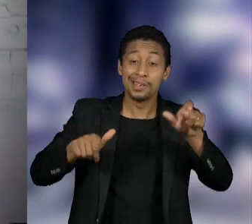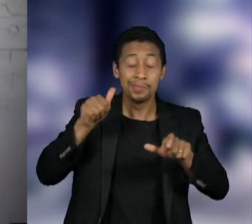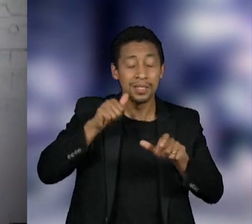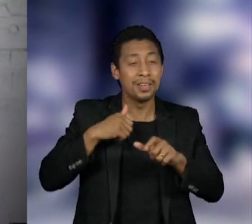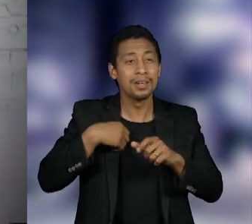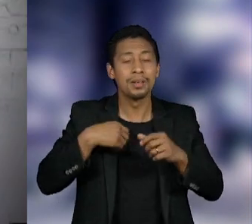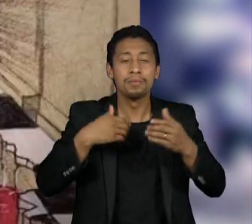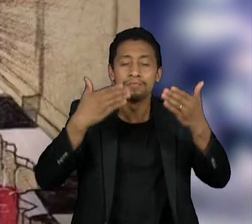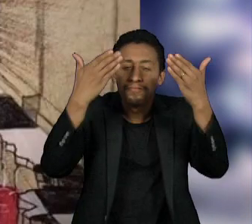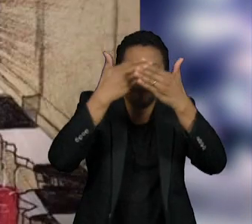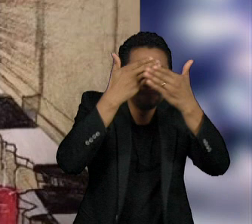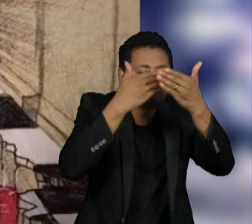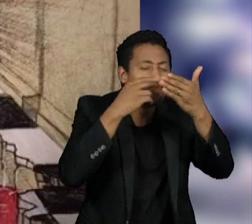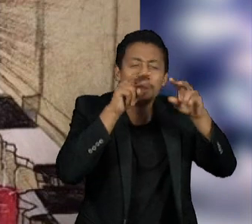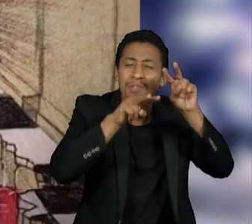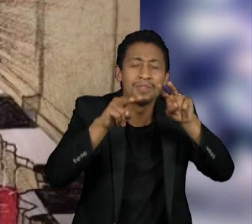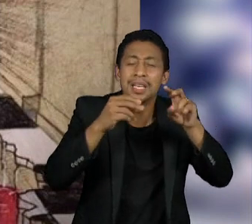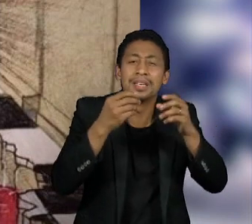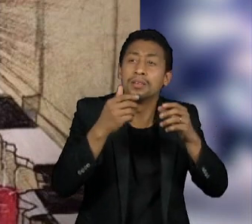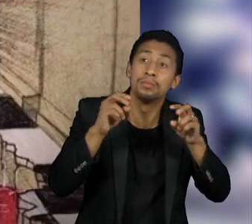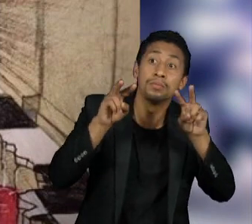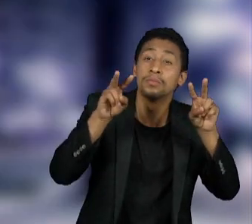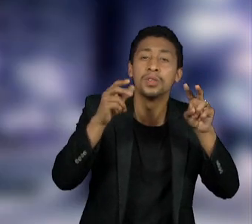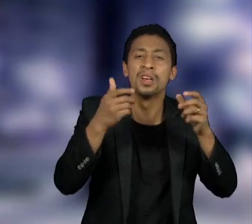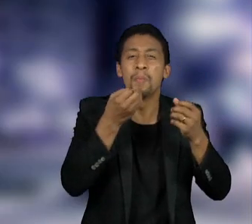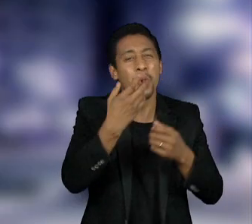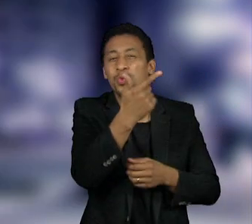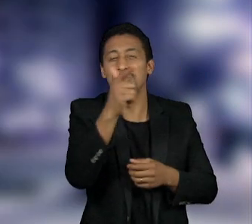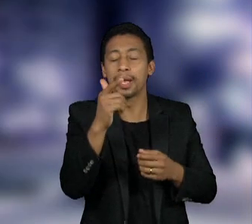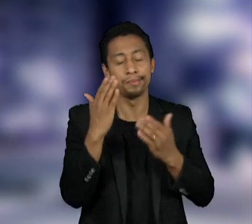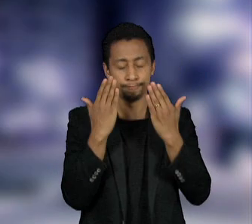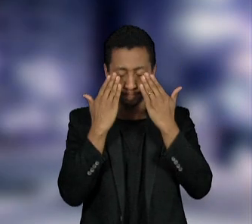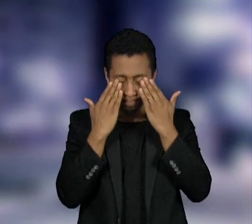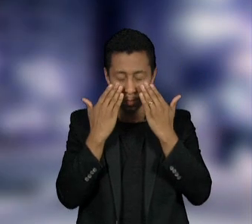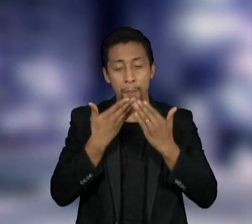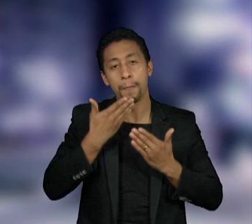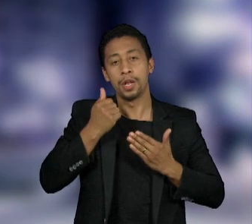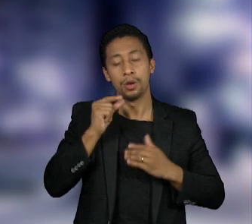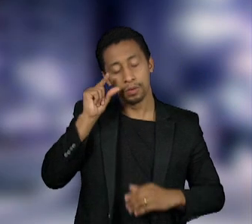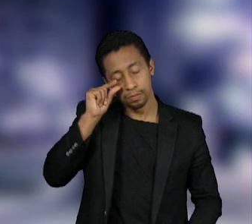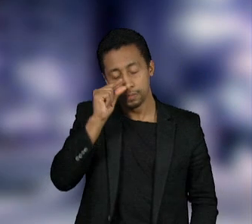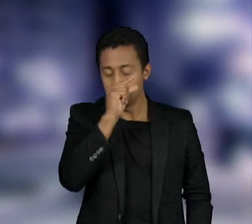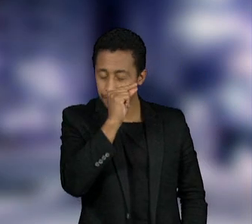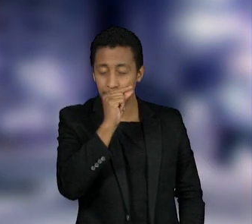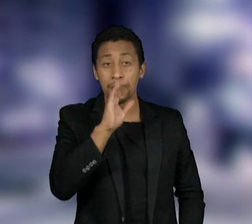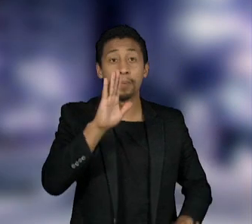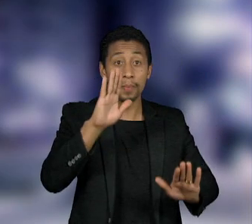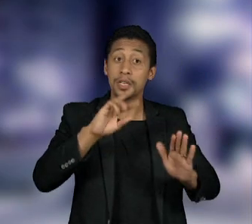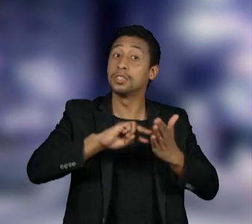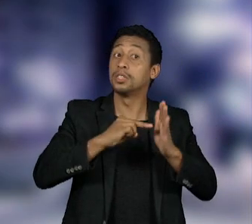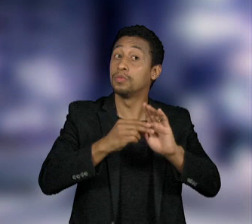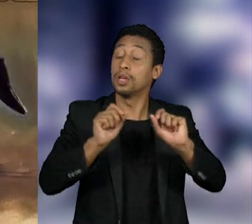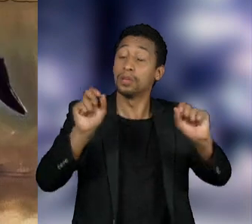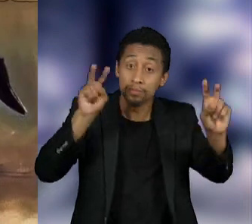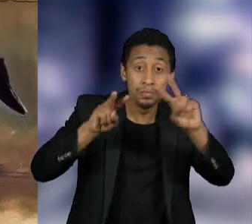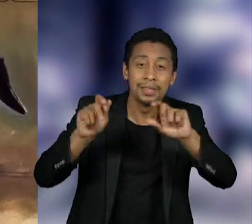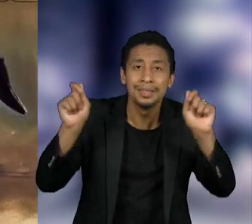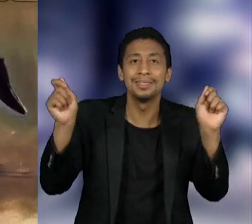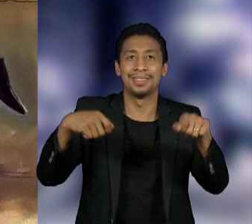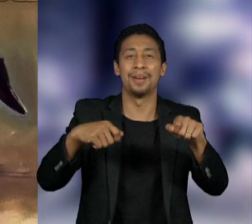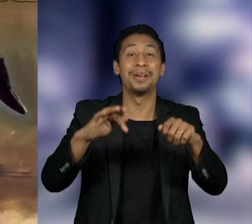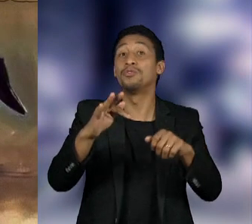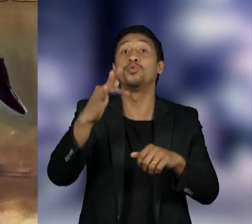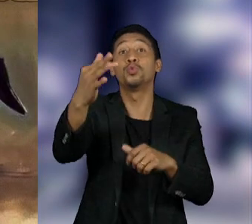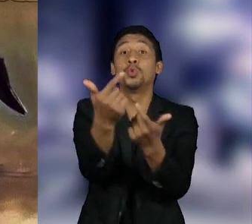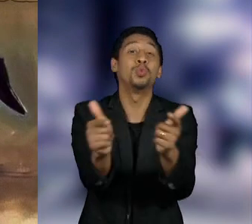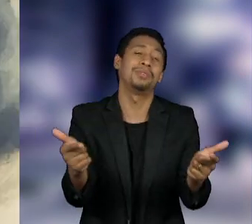ver. E às vezes ela não consegue ver seu futuro. Mas não significa que ela não possa ver, ela diz. É muito forte, né,